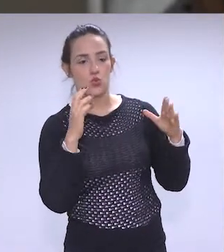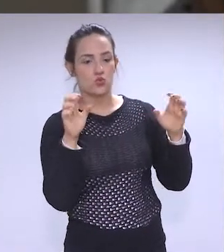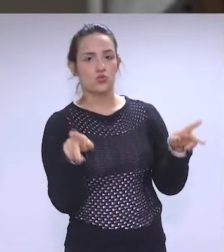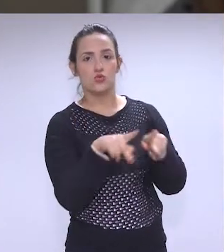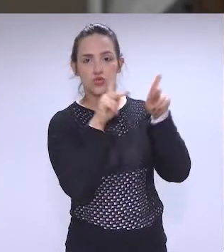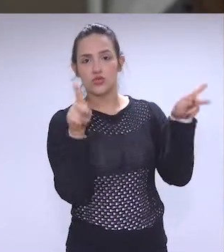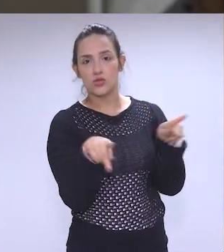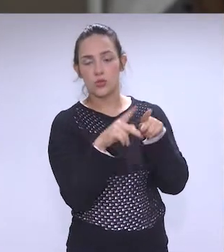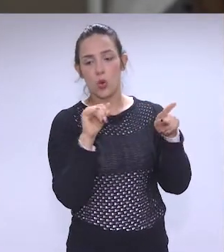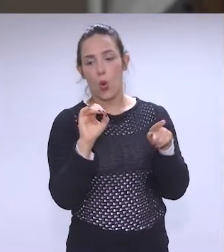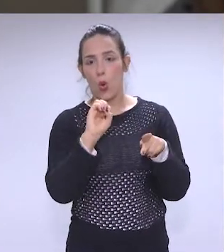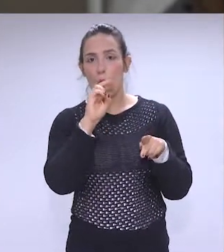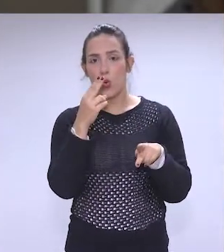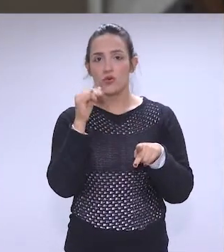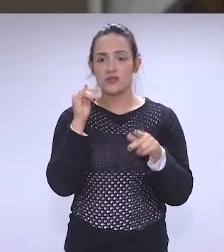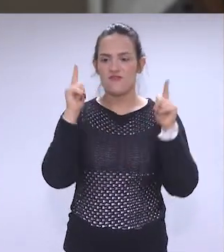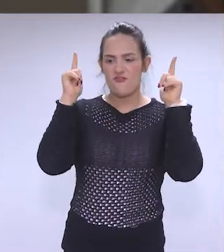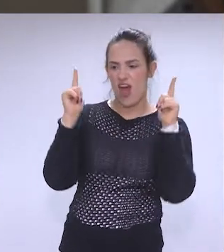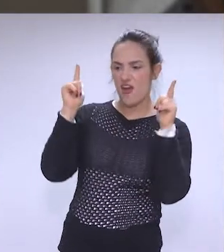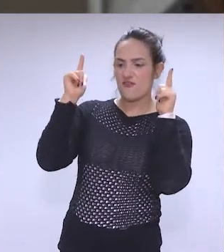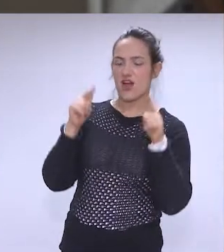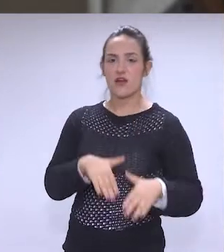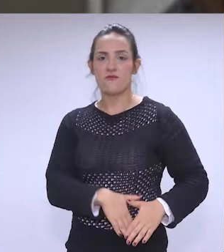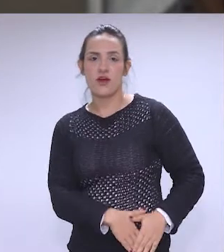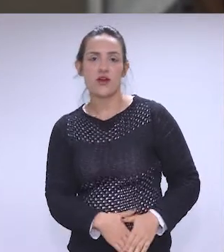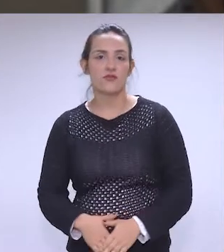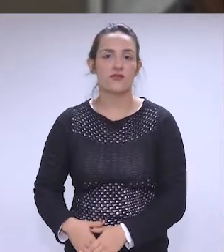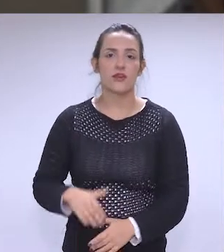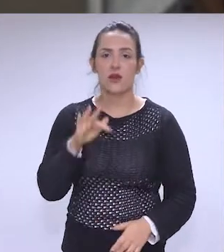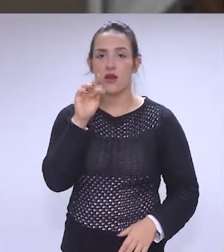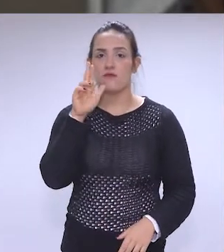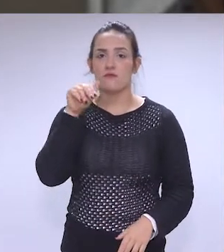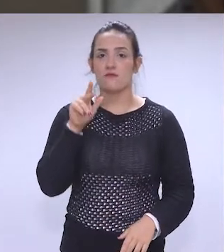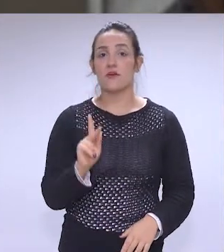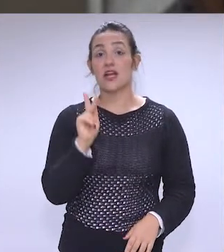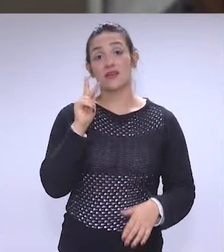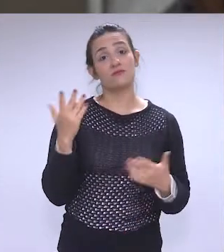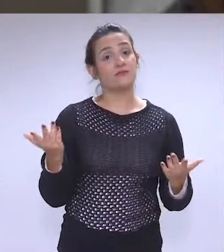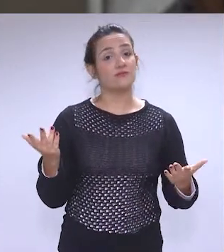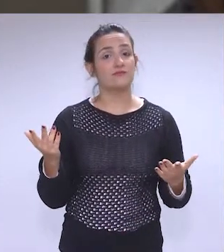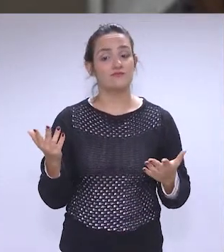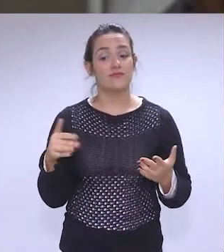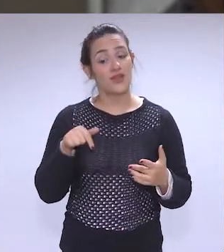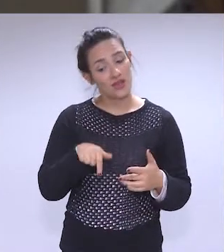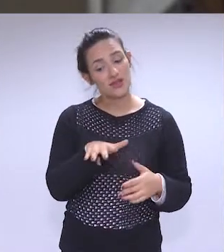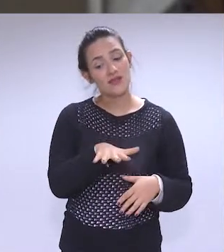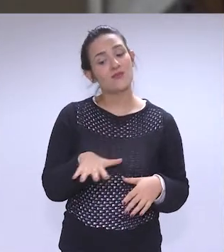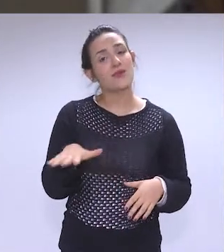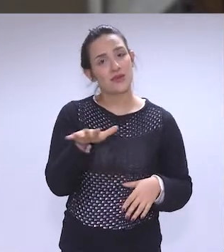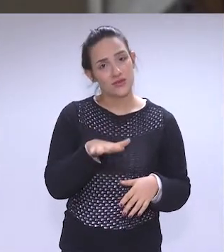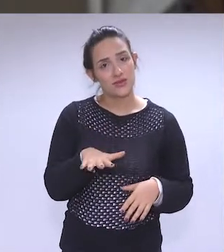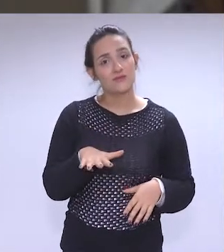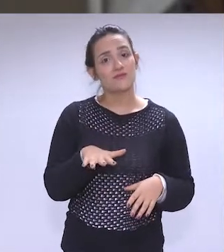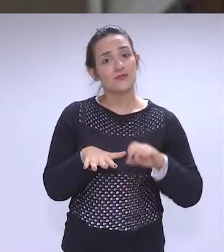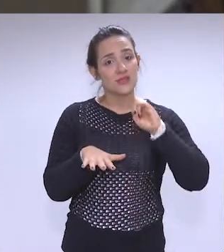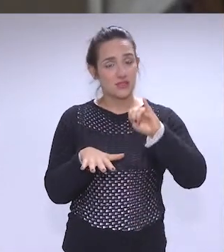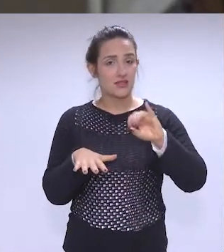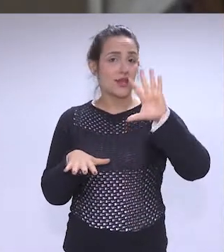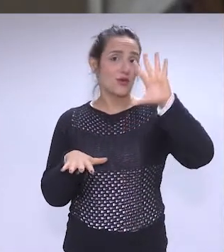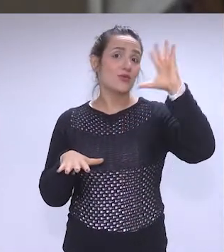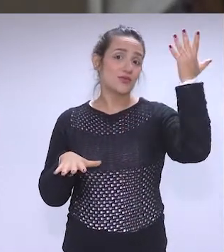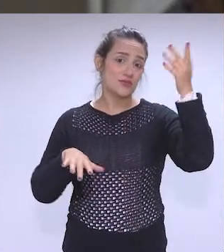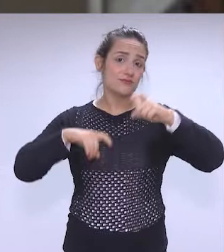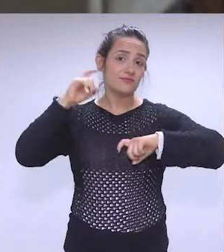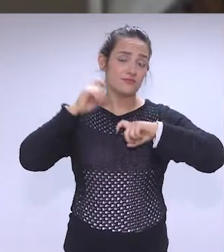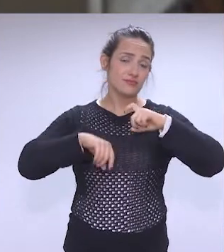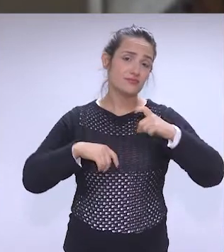foi para um baile funk. E nesses ambientes, se houve